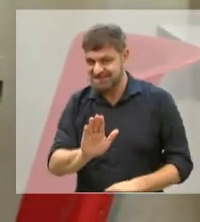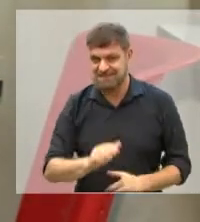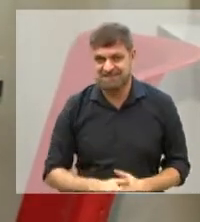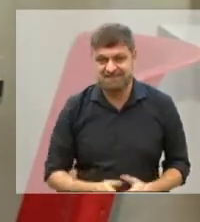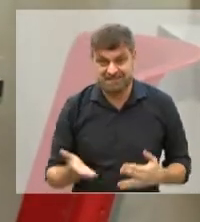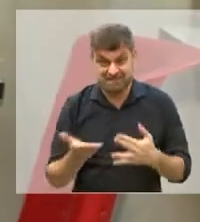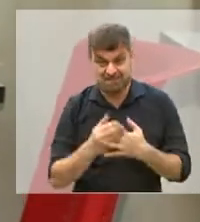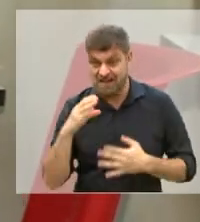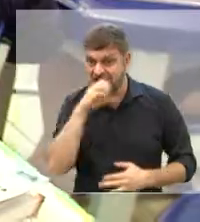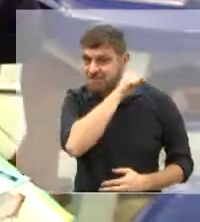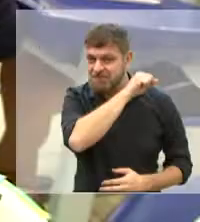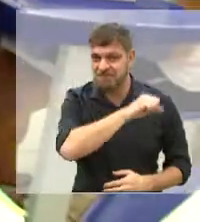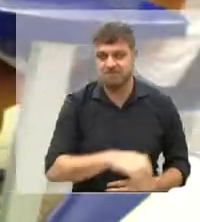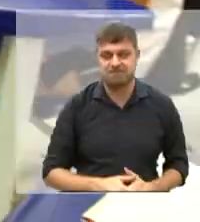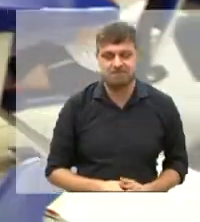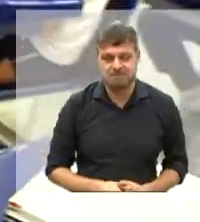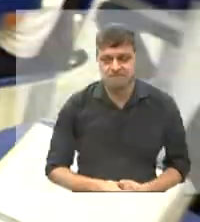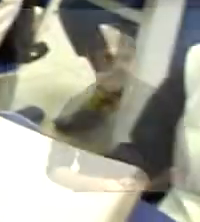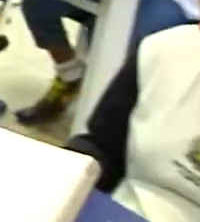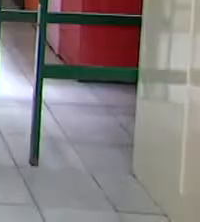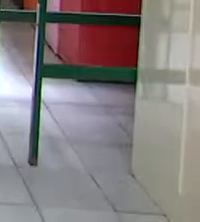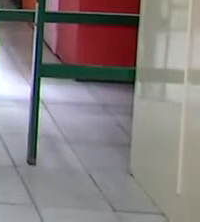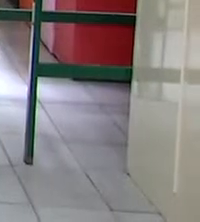intervalo é bem rápido.